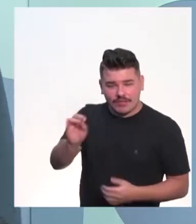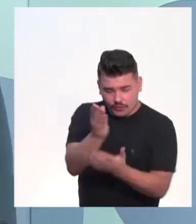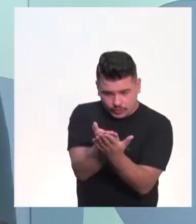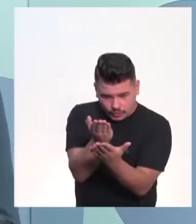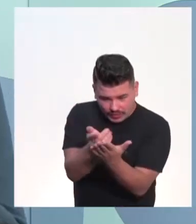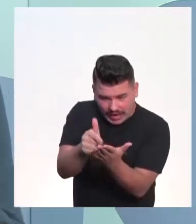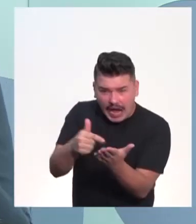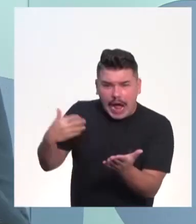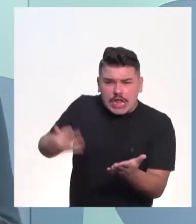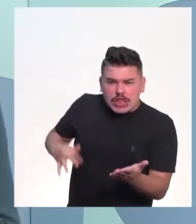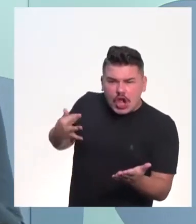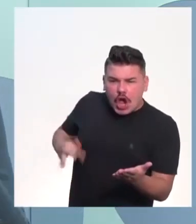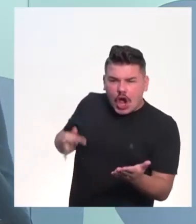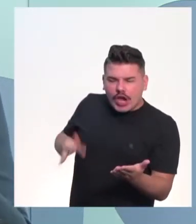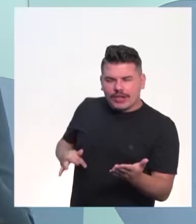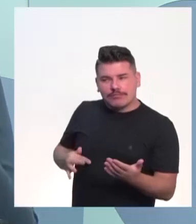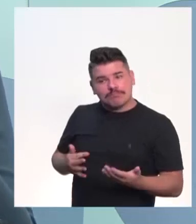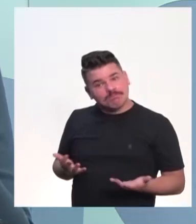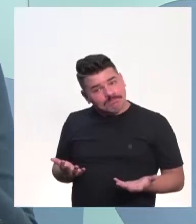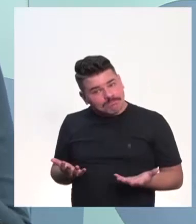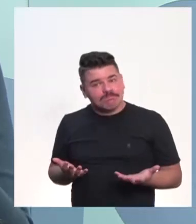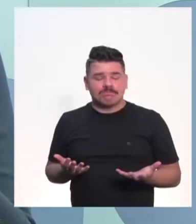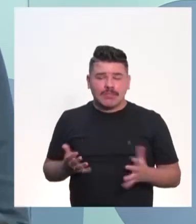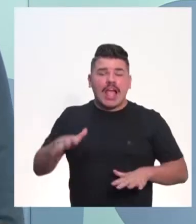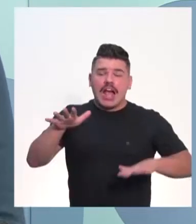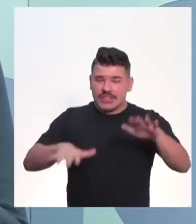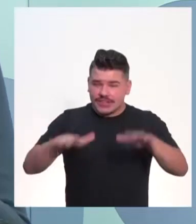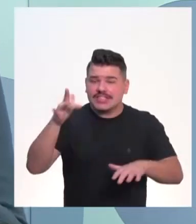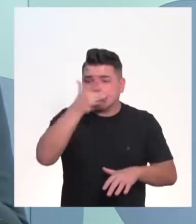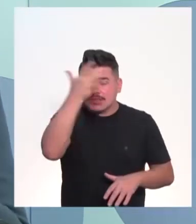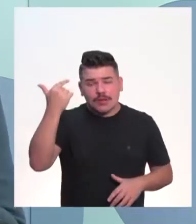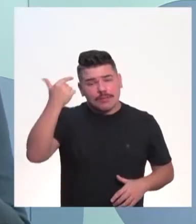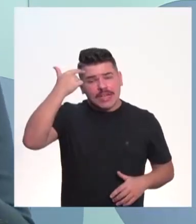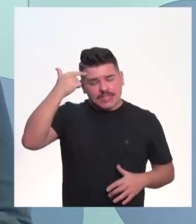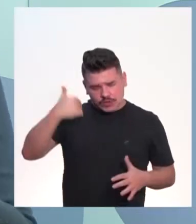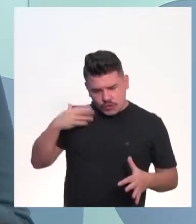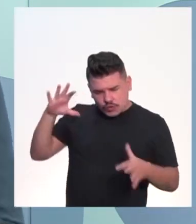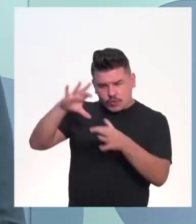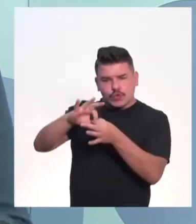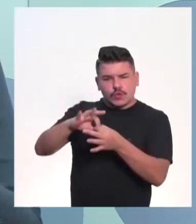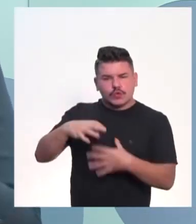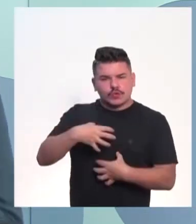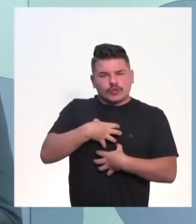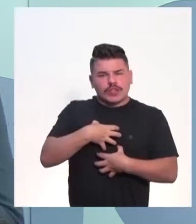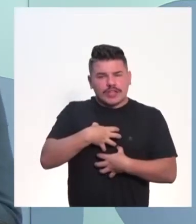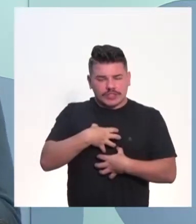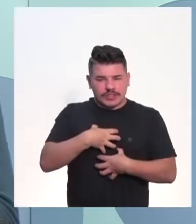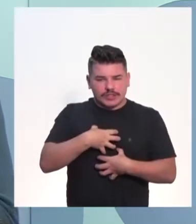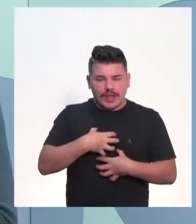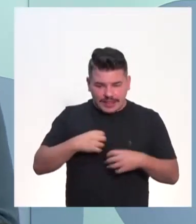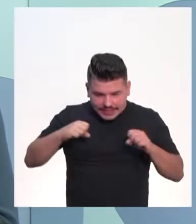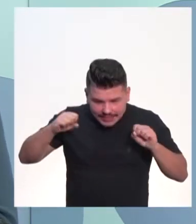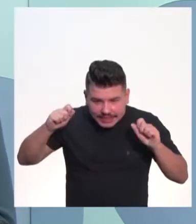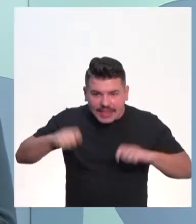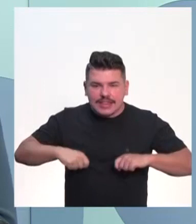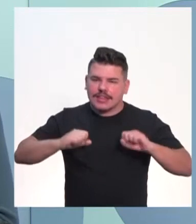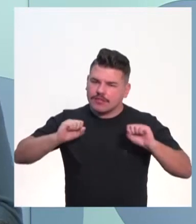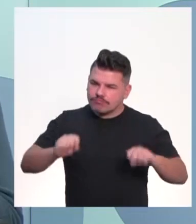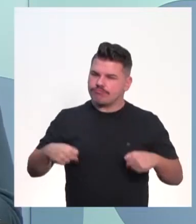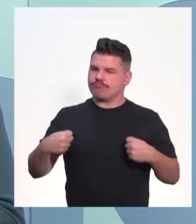nosso estudo tem que estar conectado com coisas que a gente quer atingir, com coisas que a gente quer alcançar e que fazem sentido para a